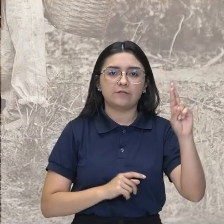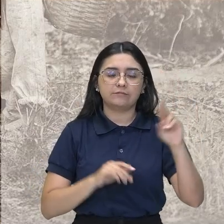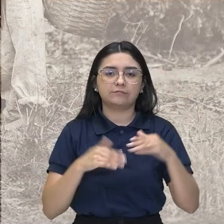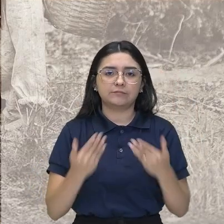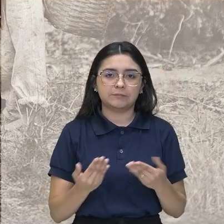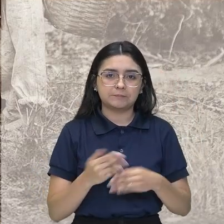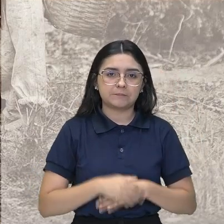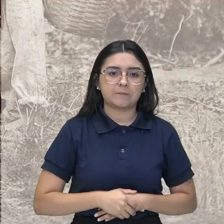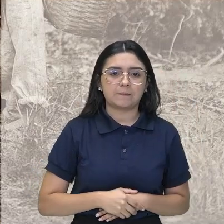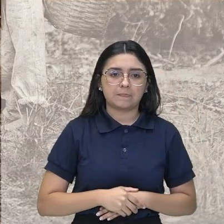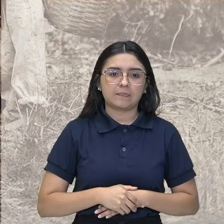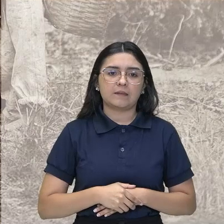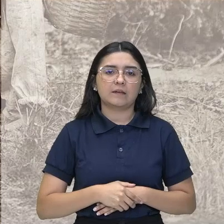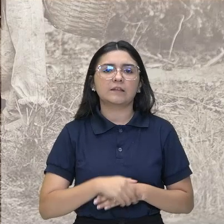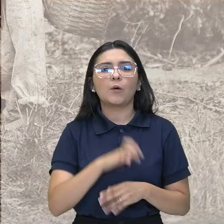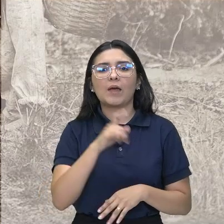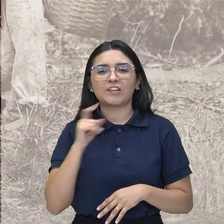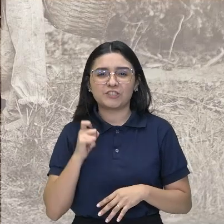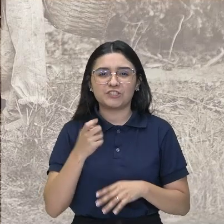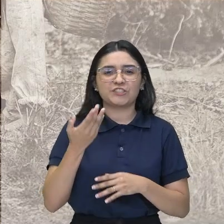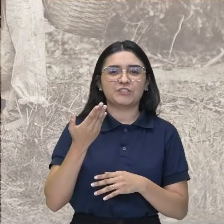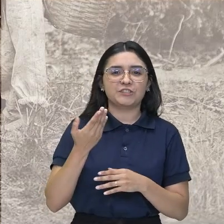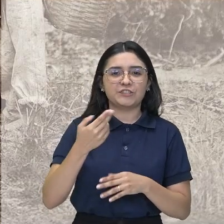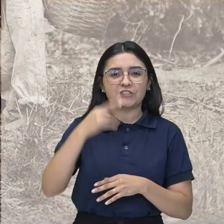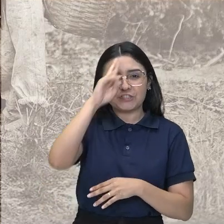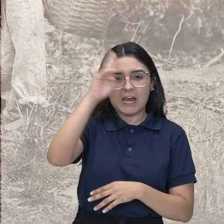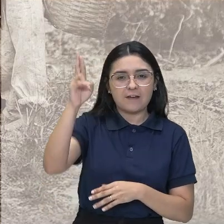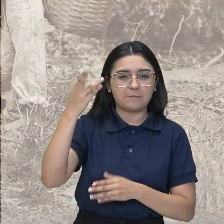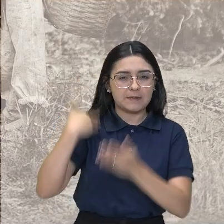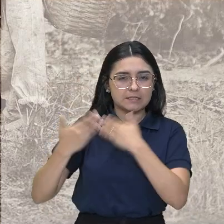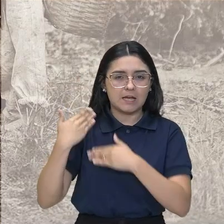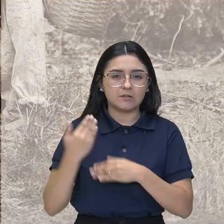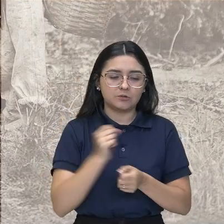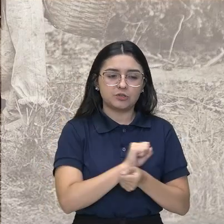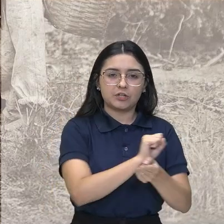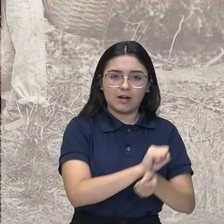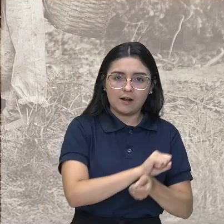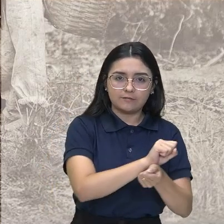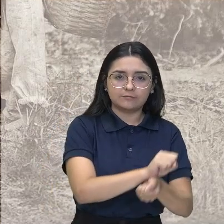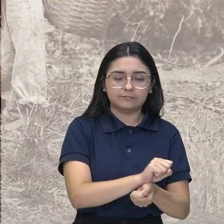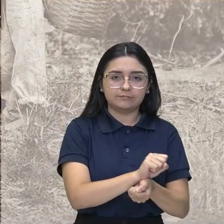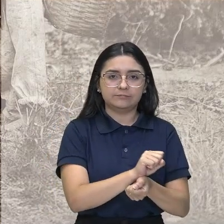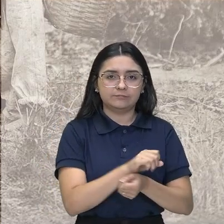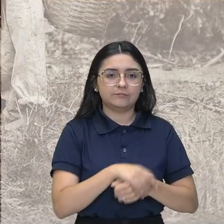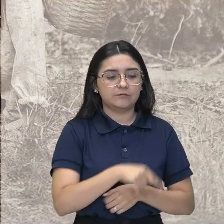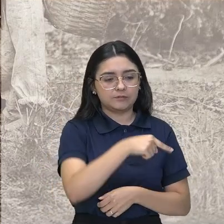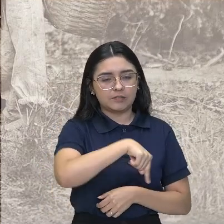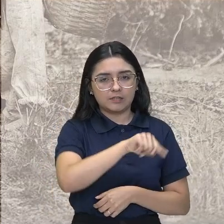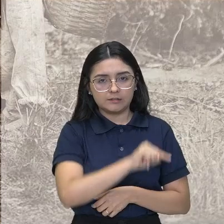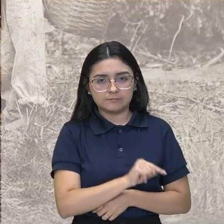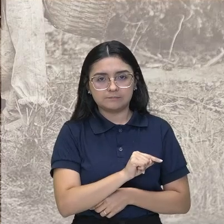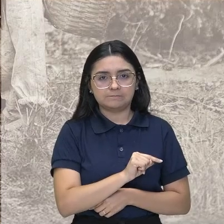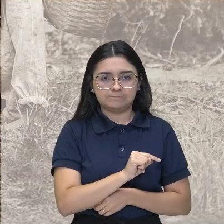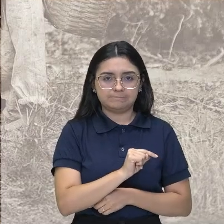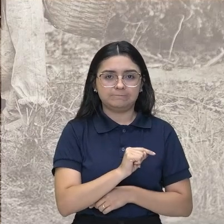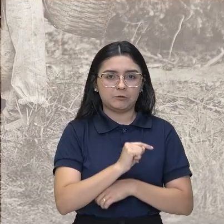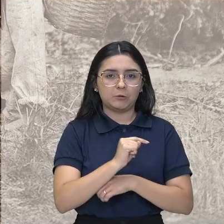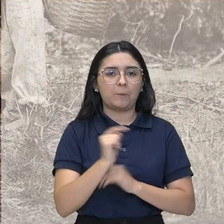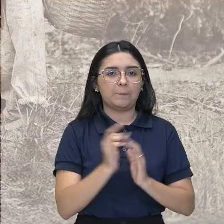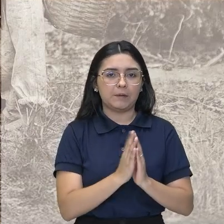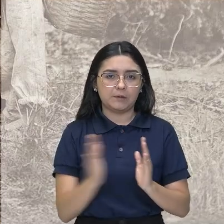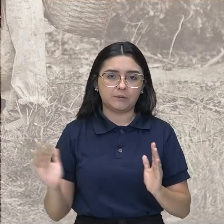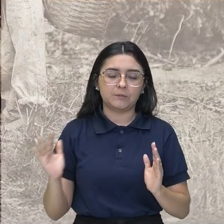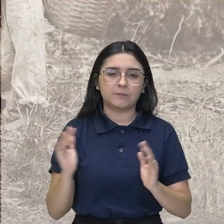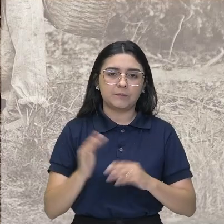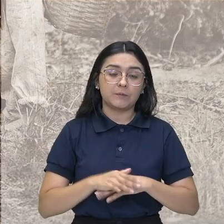vezes era o seu ex-dono, o seu ex-patrão, a pessoa que o escravizou durante muito tempo.